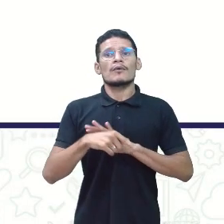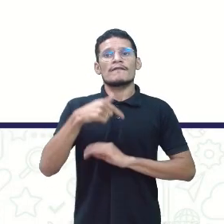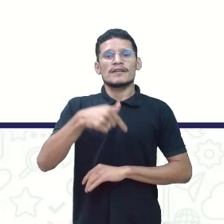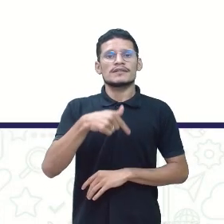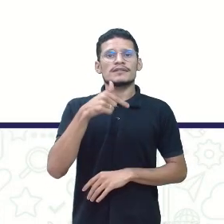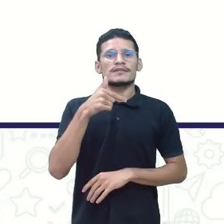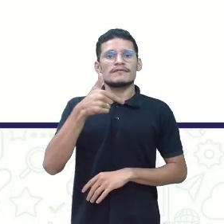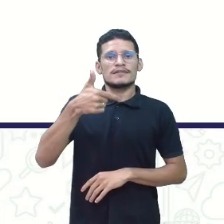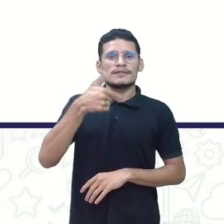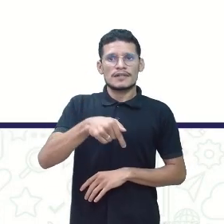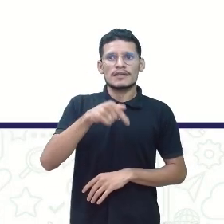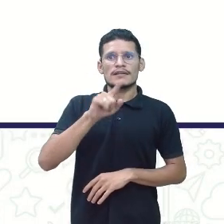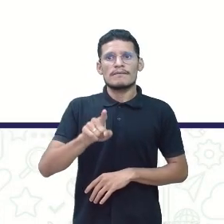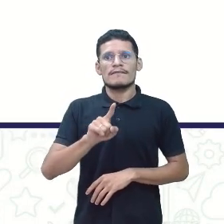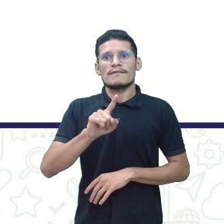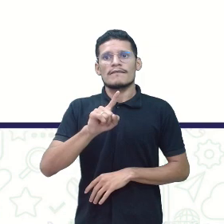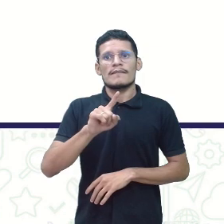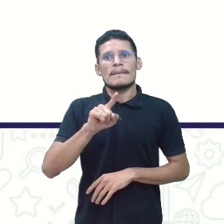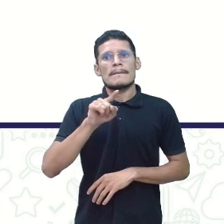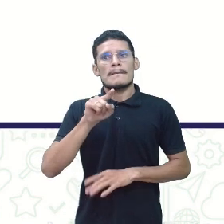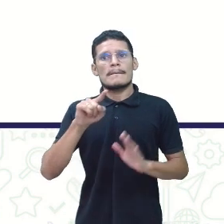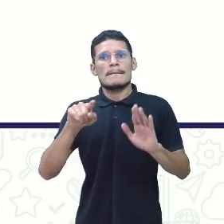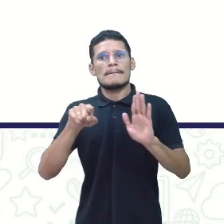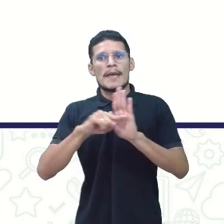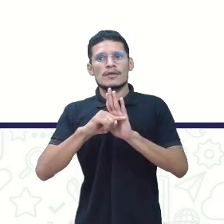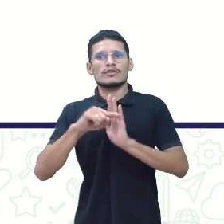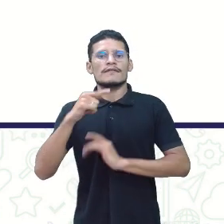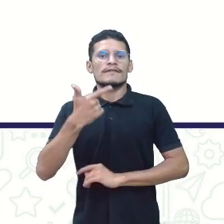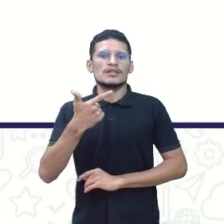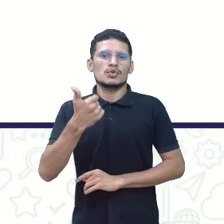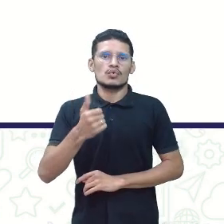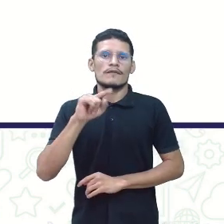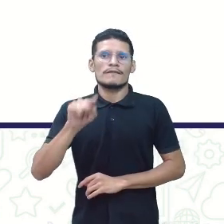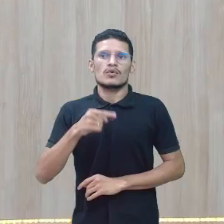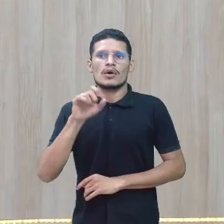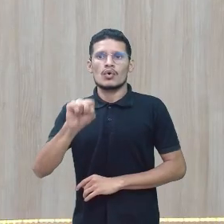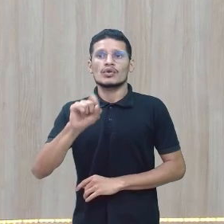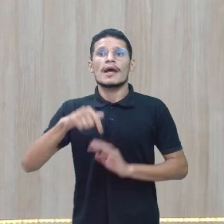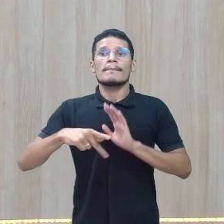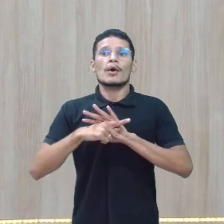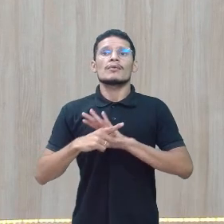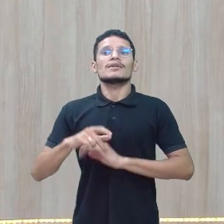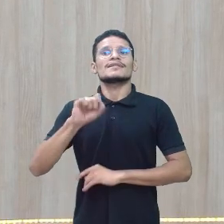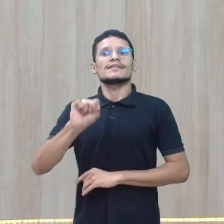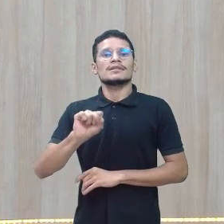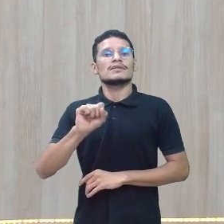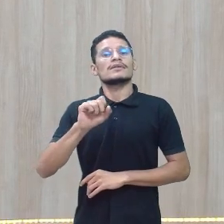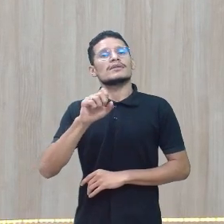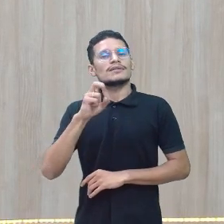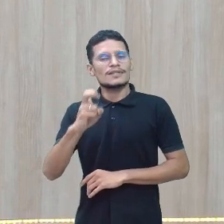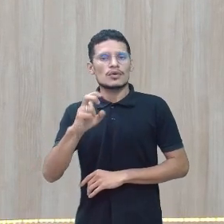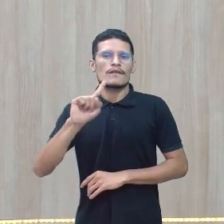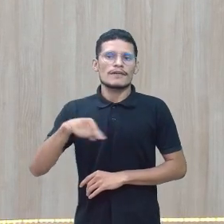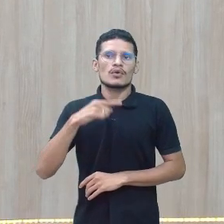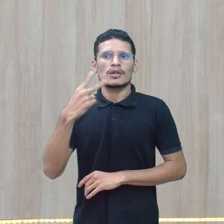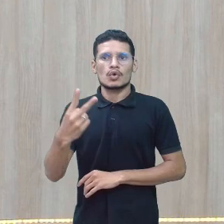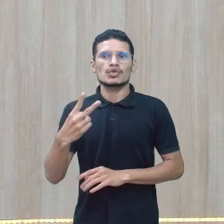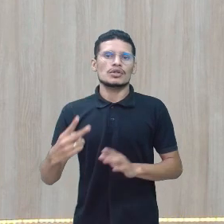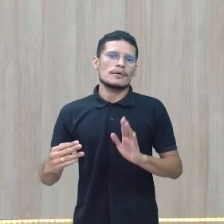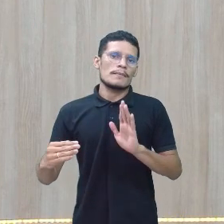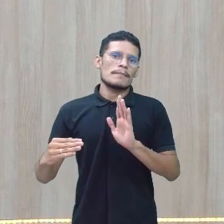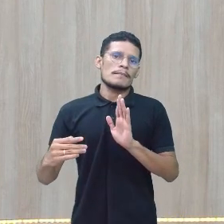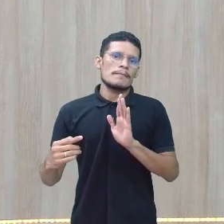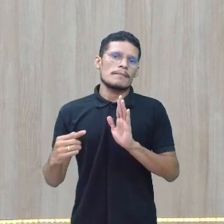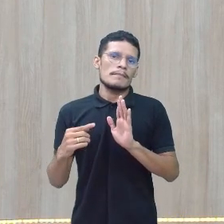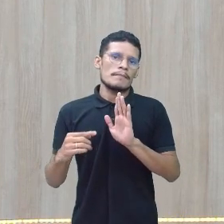menos 21,8. É 5,2 pontos acima da média. Então, essa noção de comparar a média